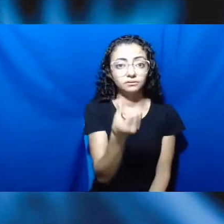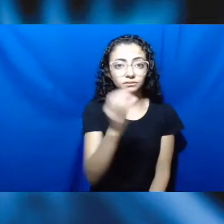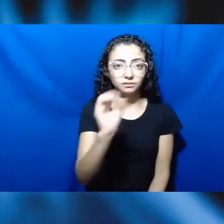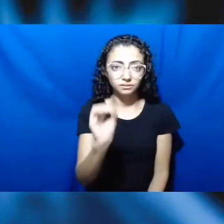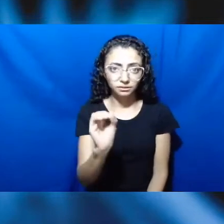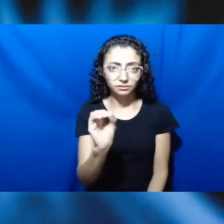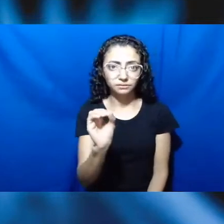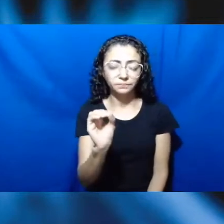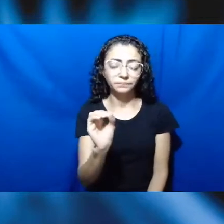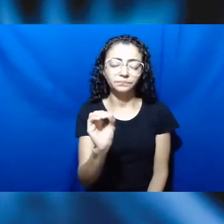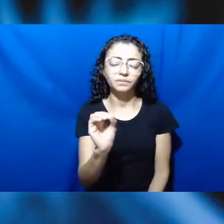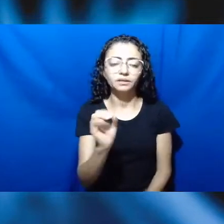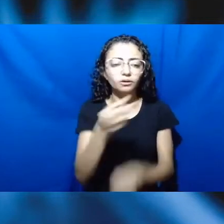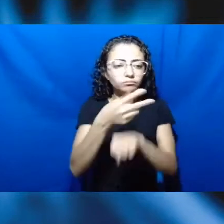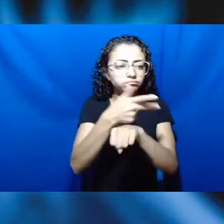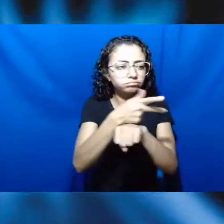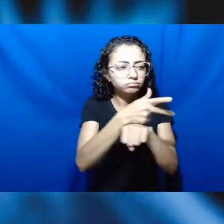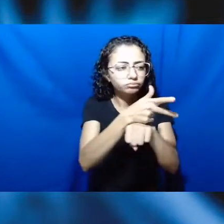Então,